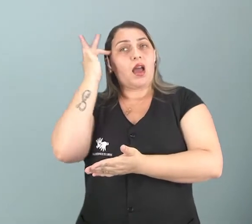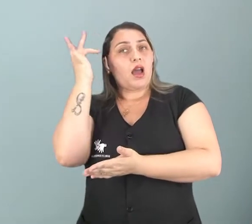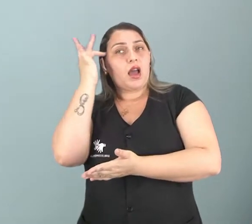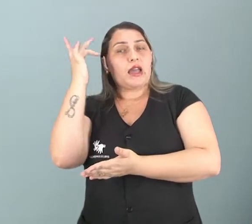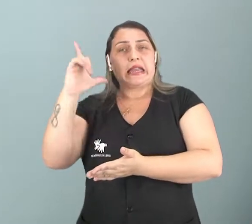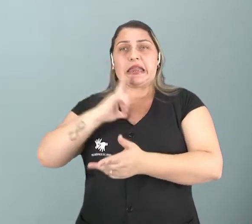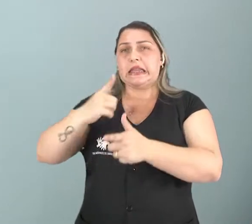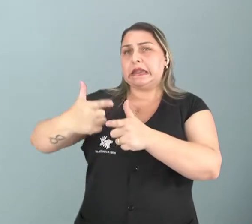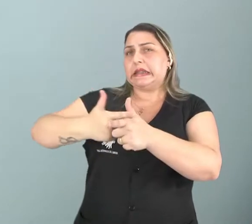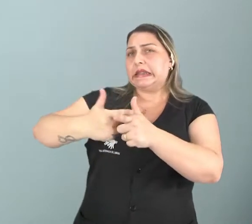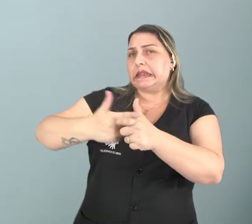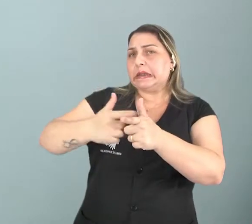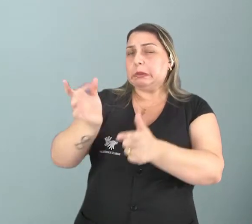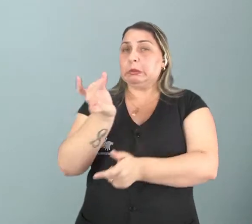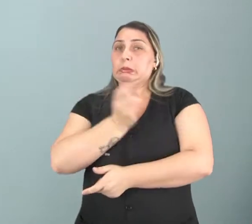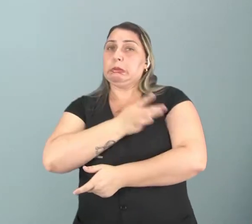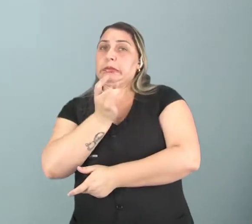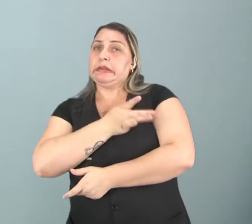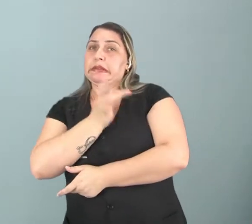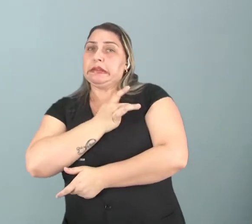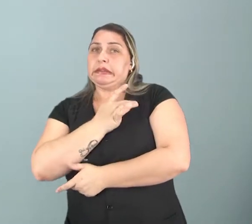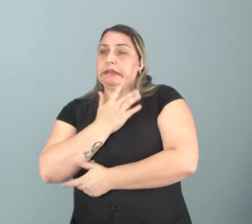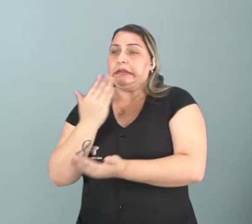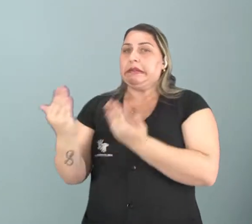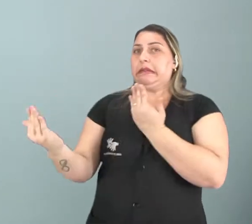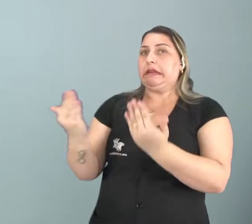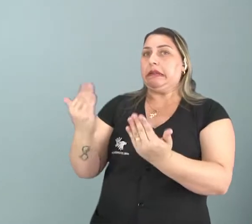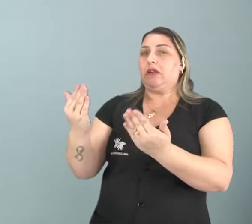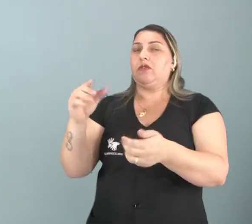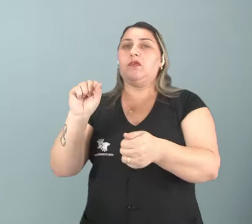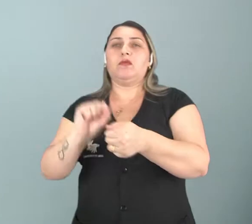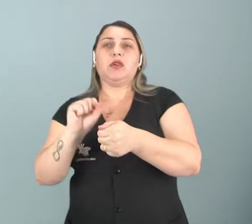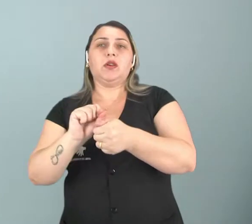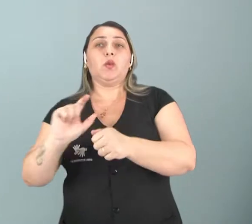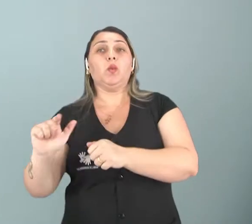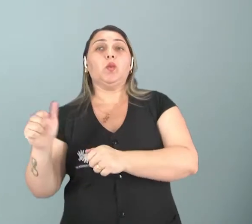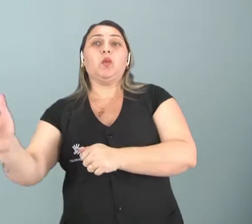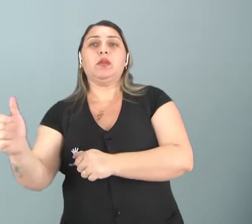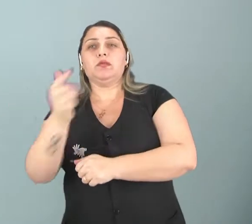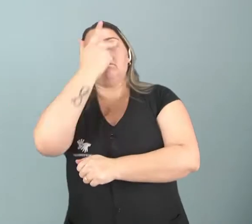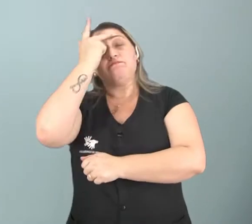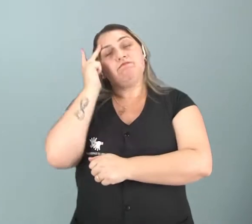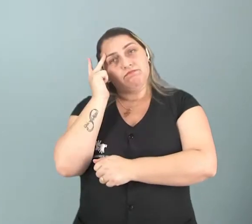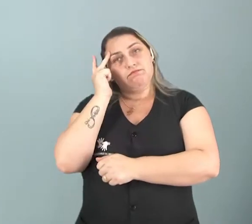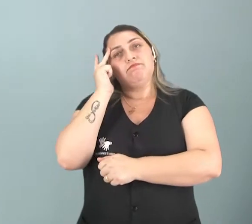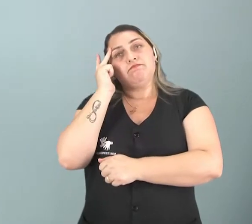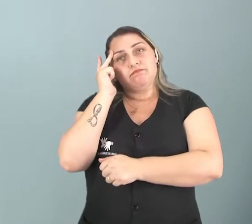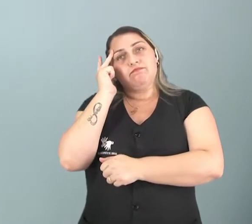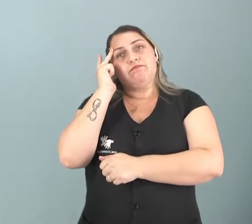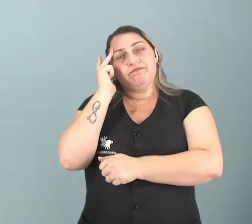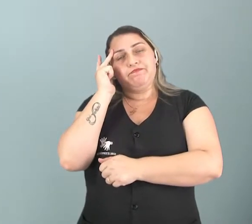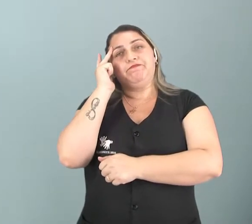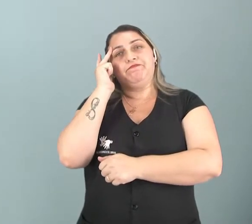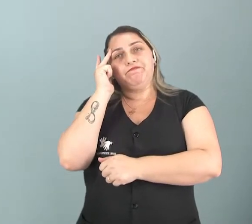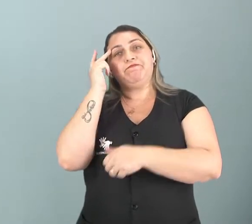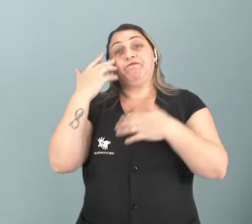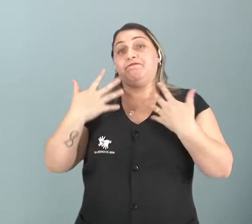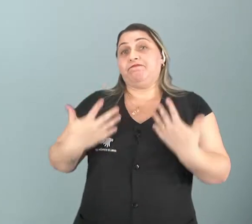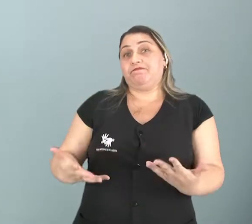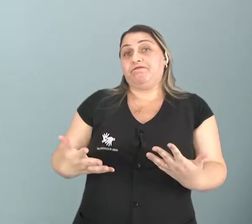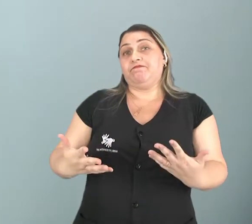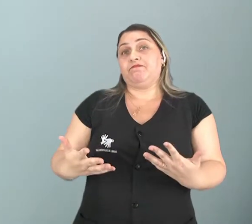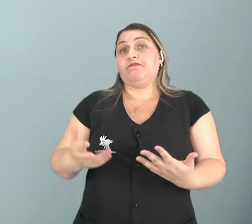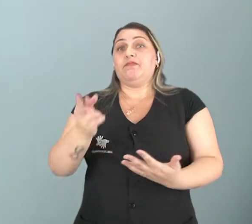têm problemas, têm medo, receio, elas acabam fazendo isso com outras pessoas, transformando essas outras pessoas